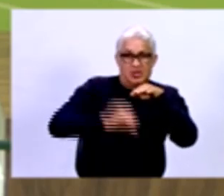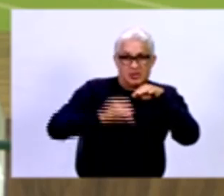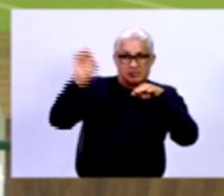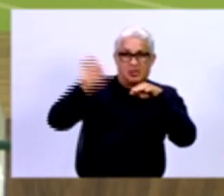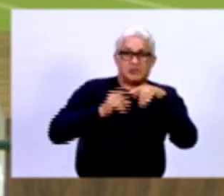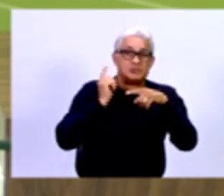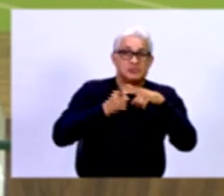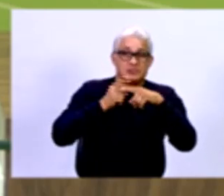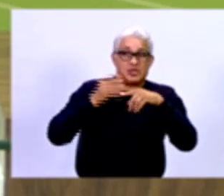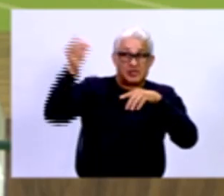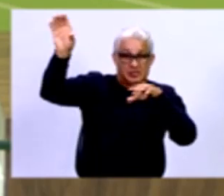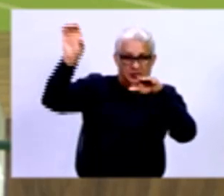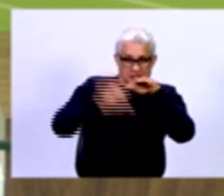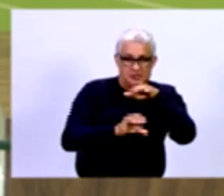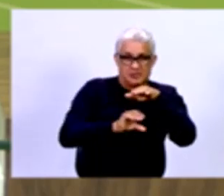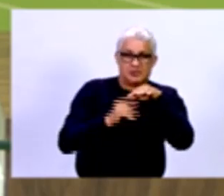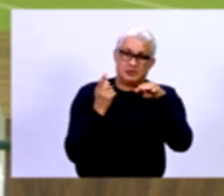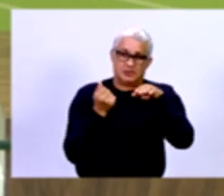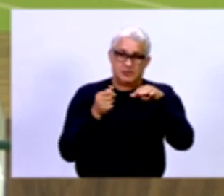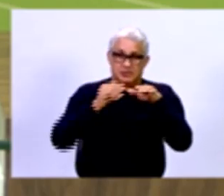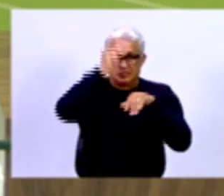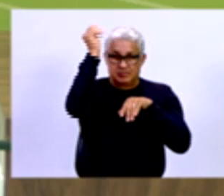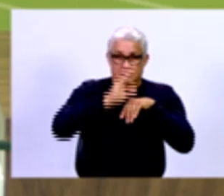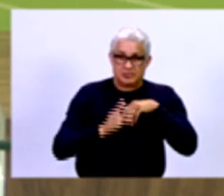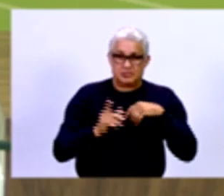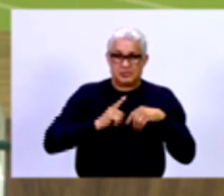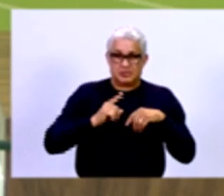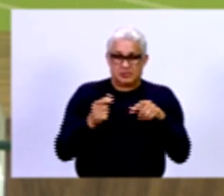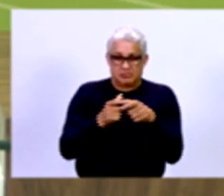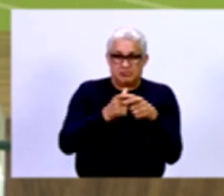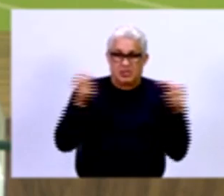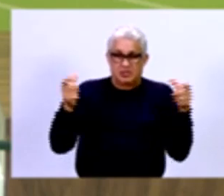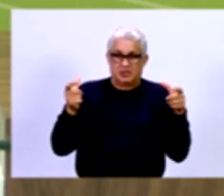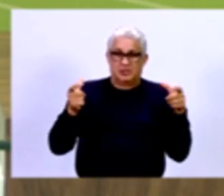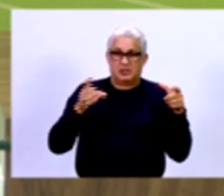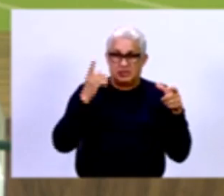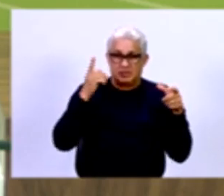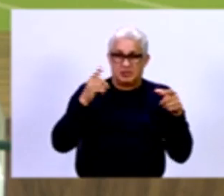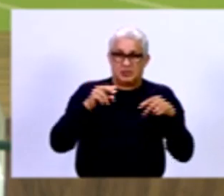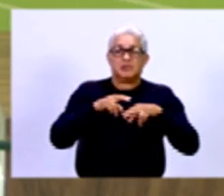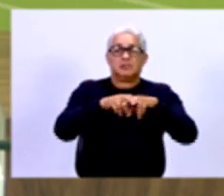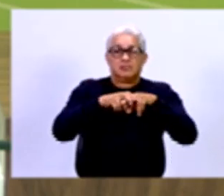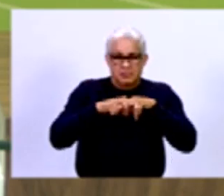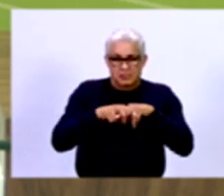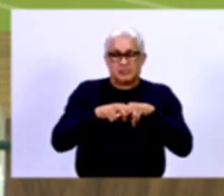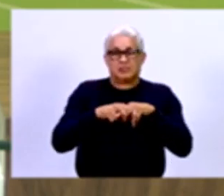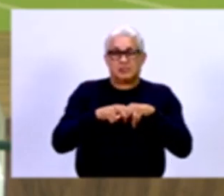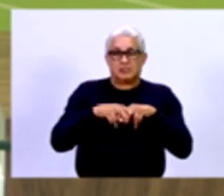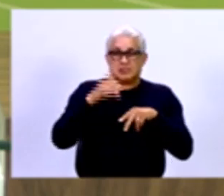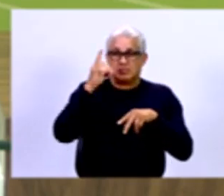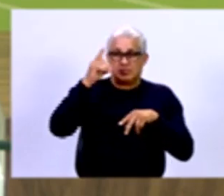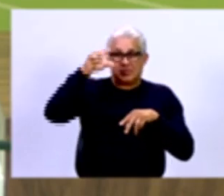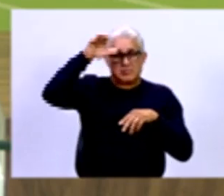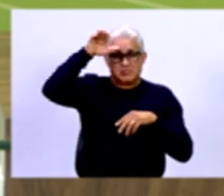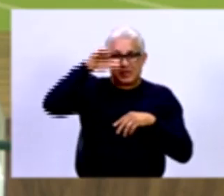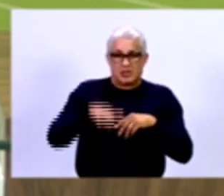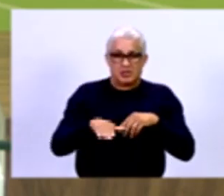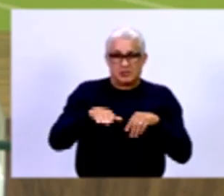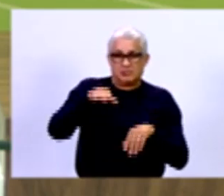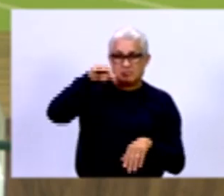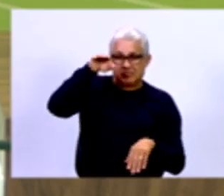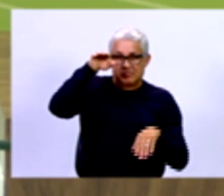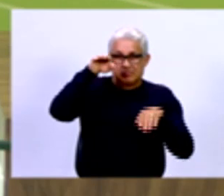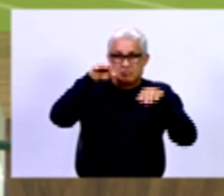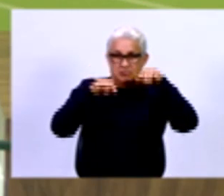eles estão trazendo dólar na nossa economia? Isso dá um aumento da oferta de dólar e por isso o preço do dólar cai, por isso que o câmbio fica mais favorável